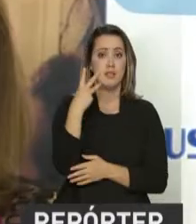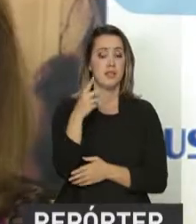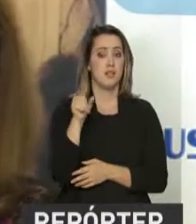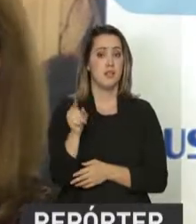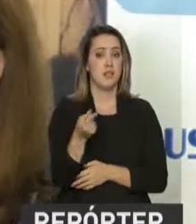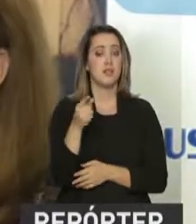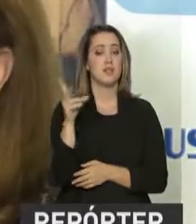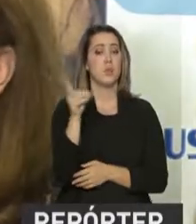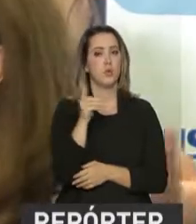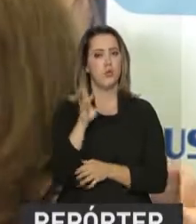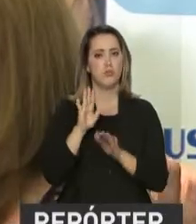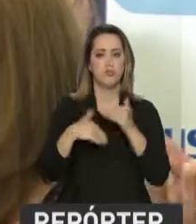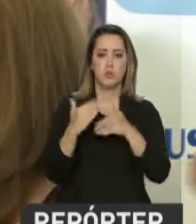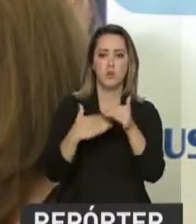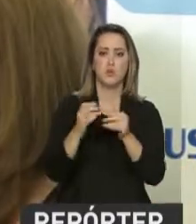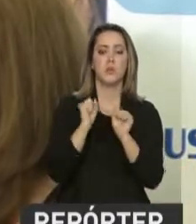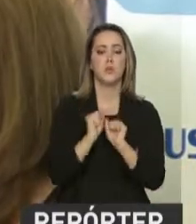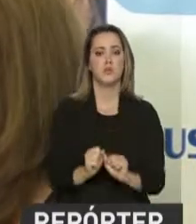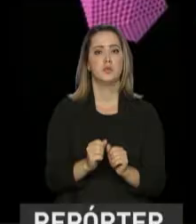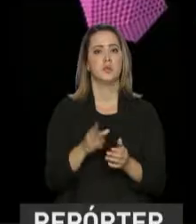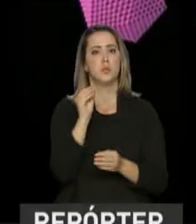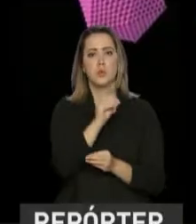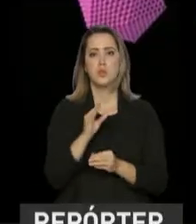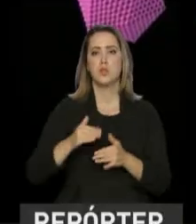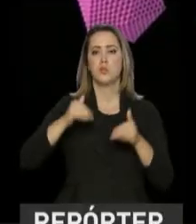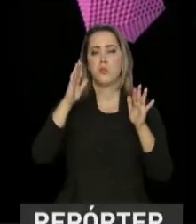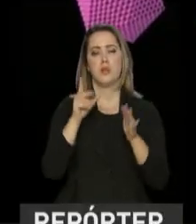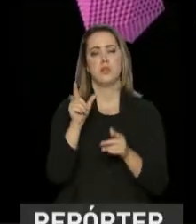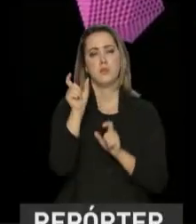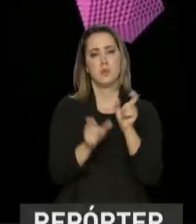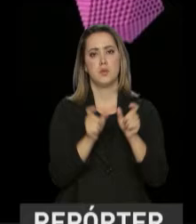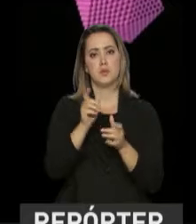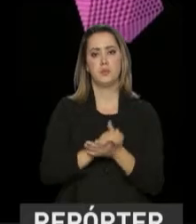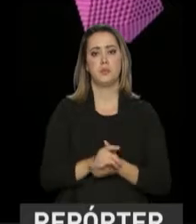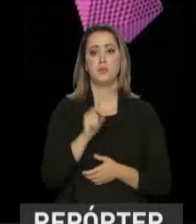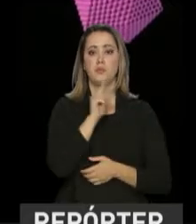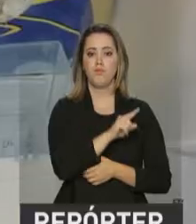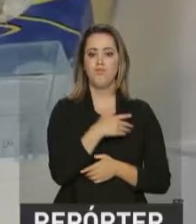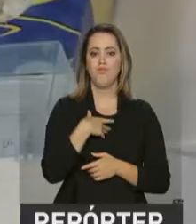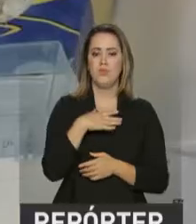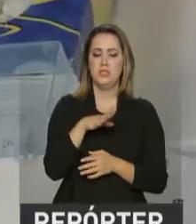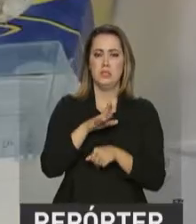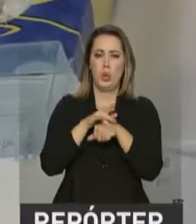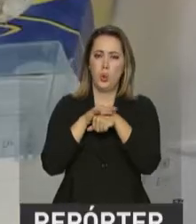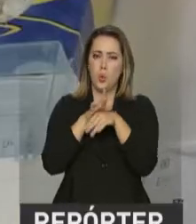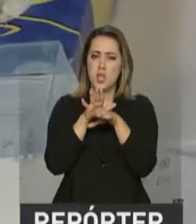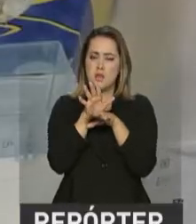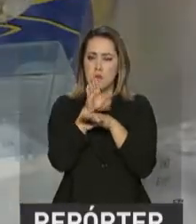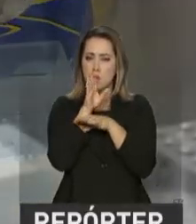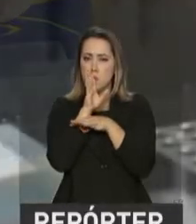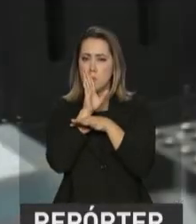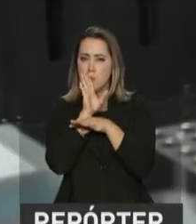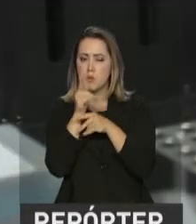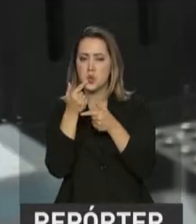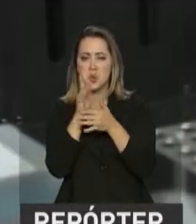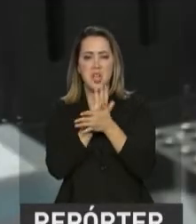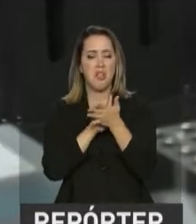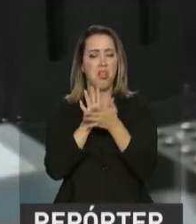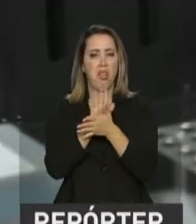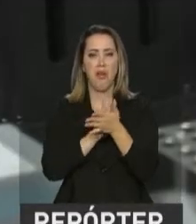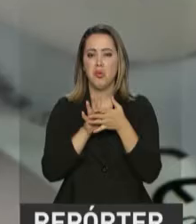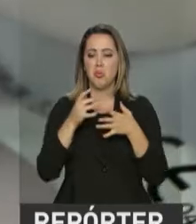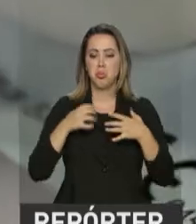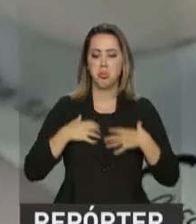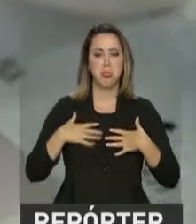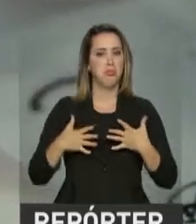e com isso podemos evidentemente tratava a gente a hepatite é uma doença silenciosa que muitas vezes não provoca sintomas